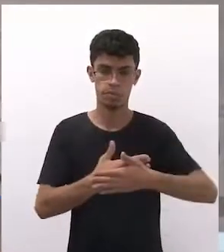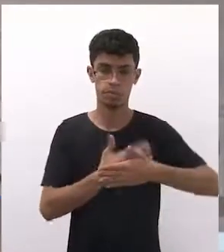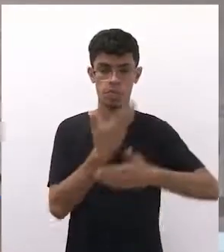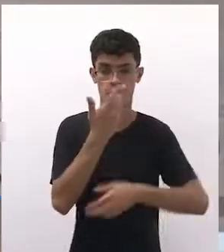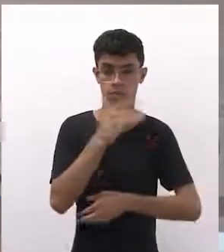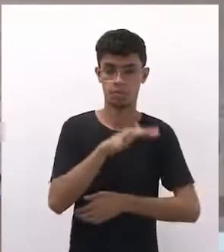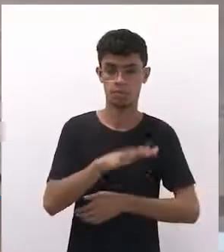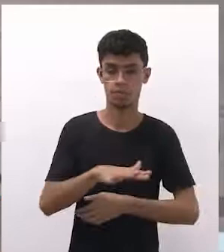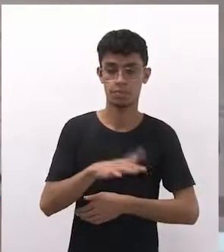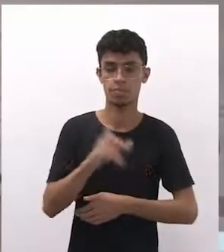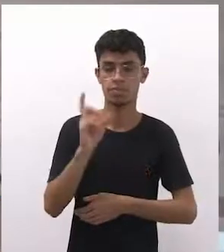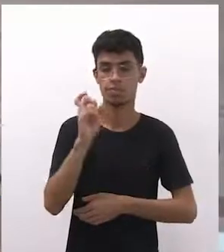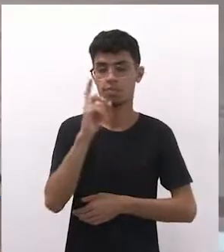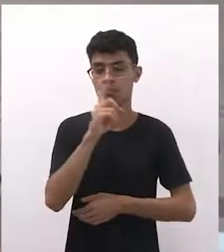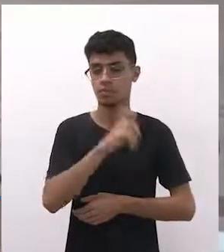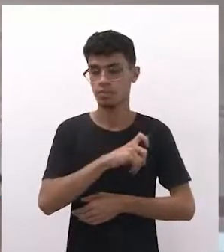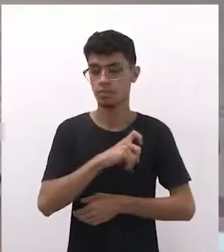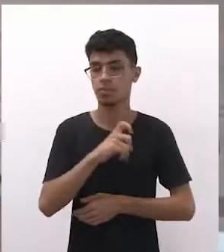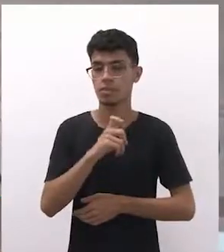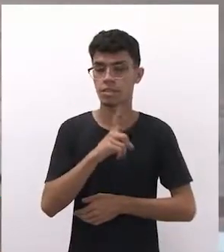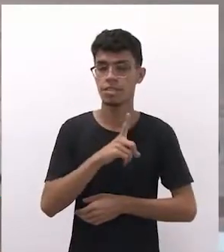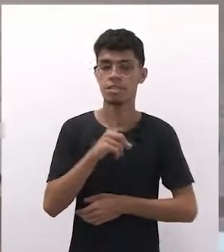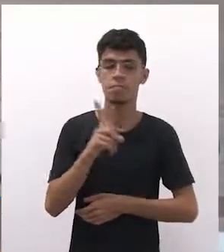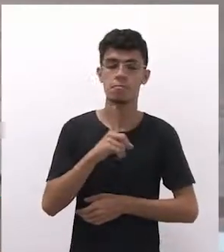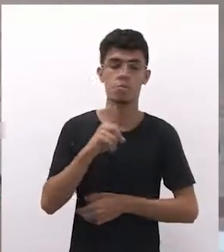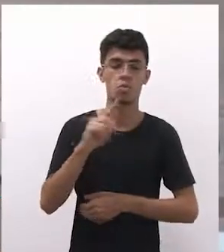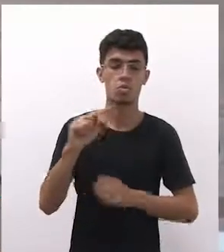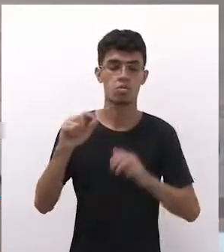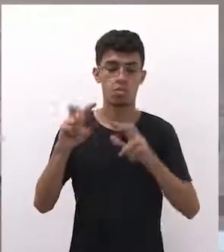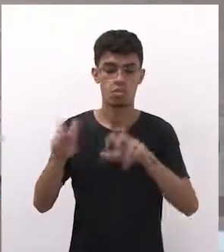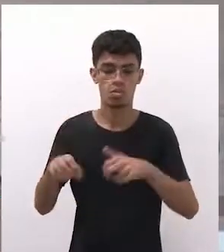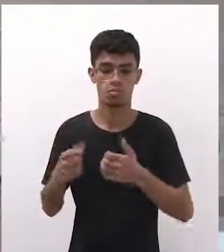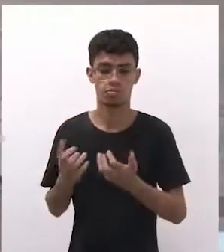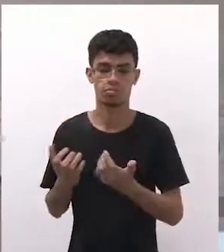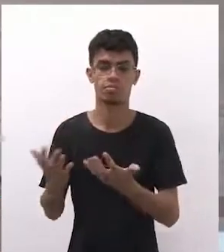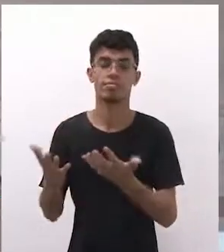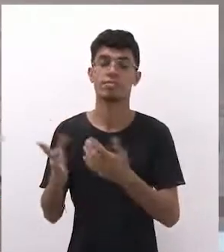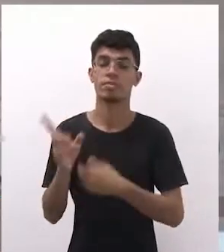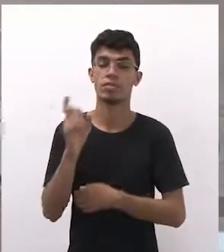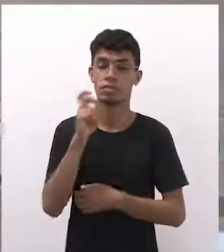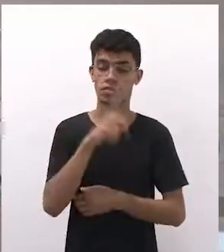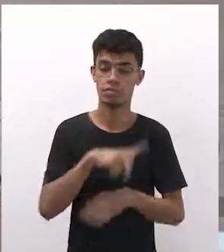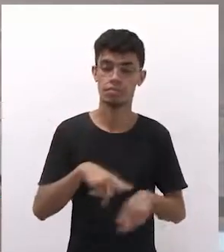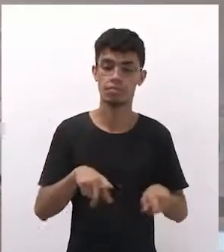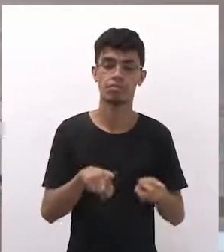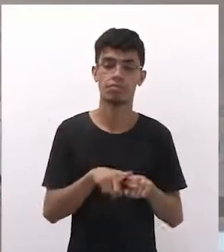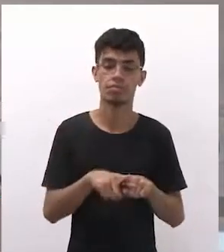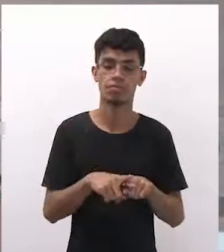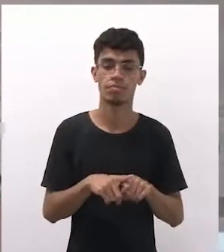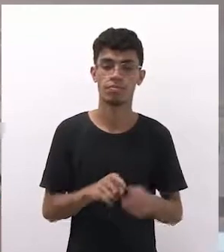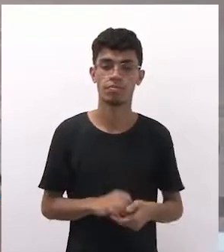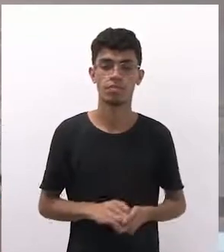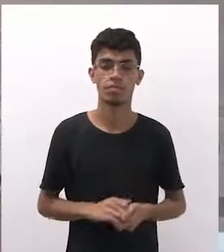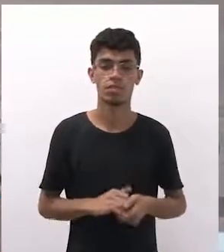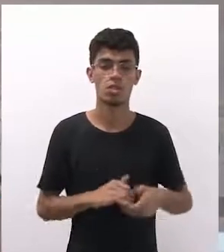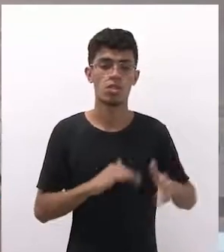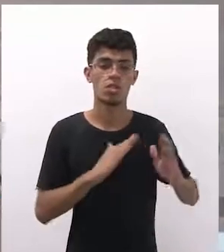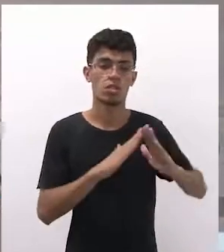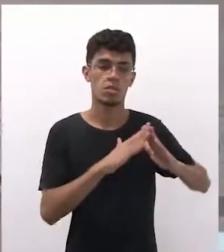uma grande dificuldade. E aí a gente pensa, né, o trabalho doméstico